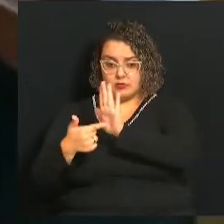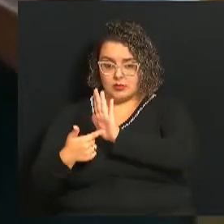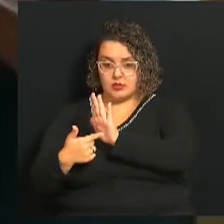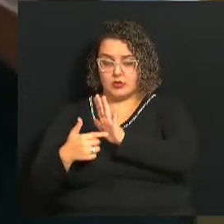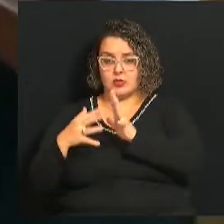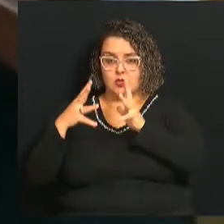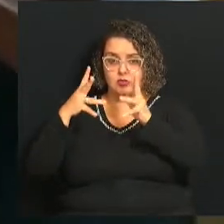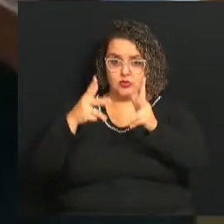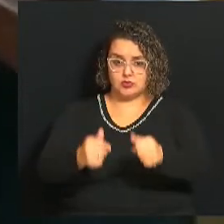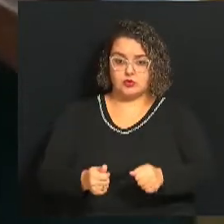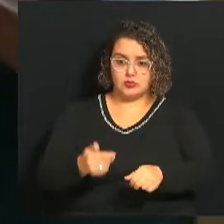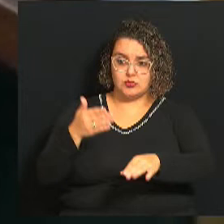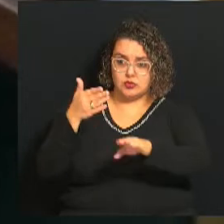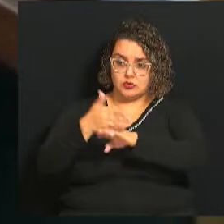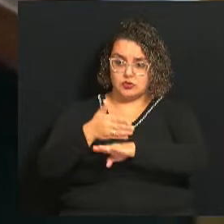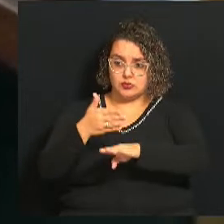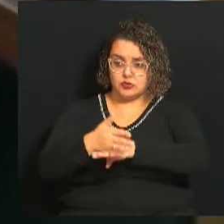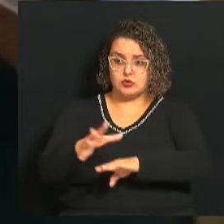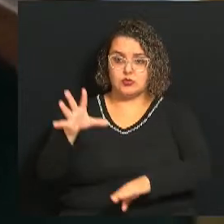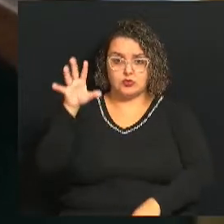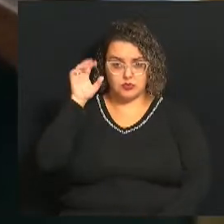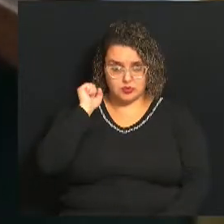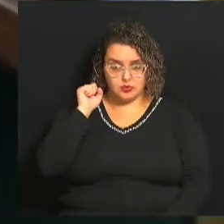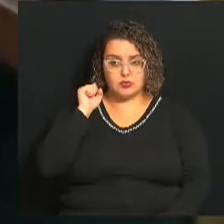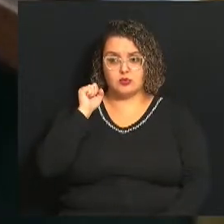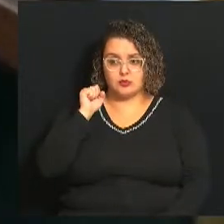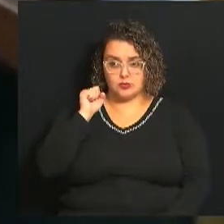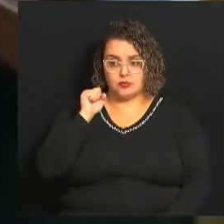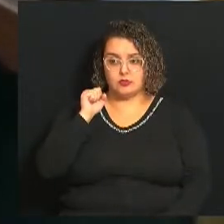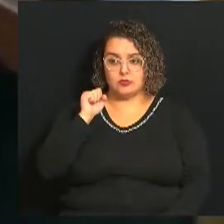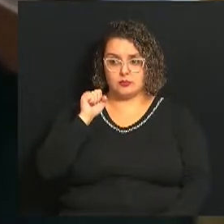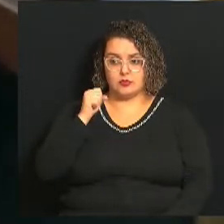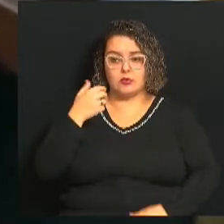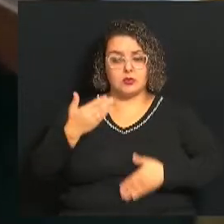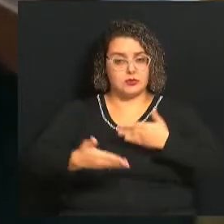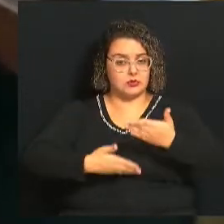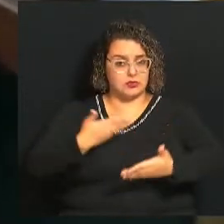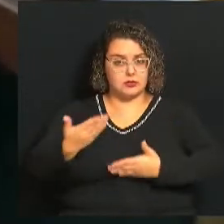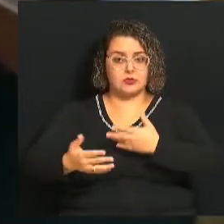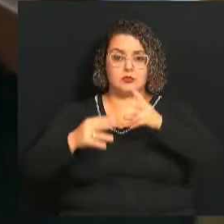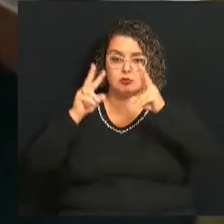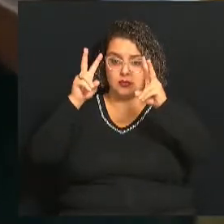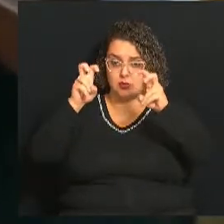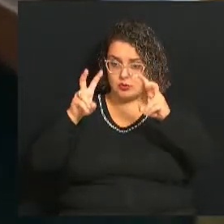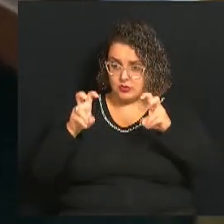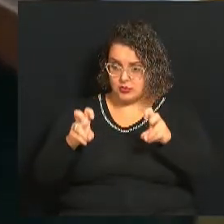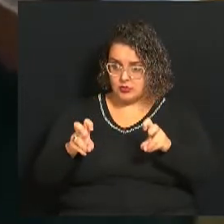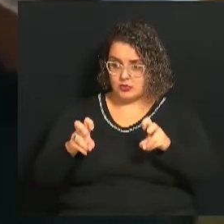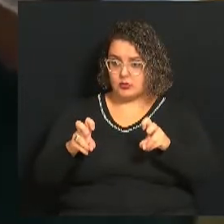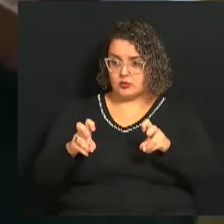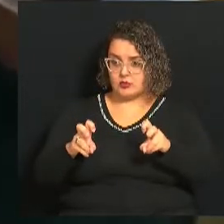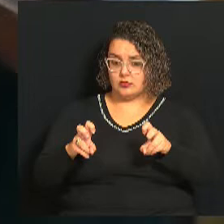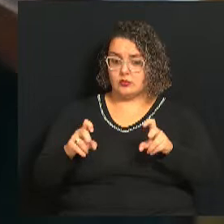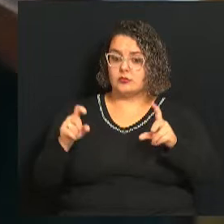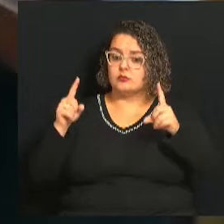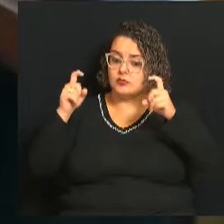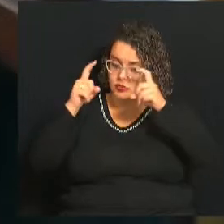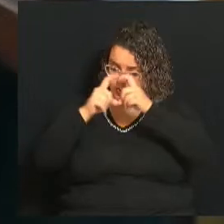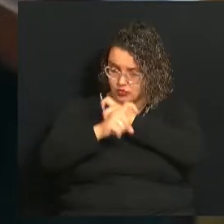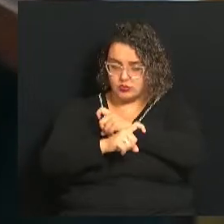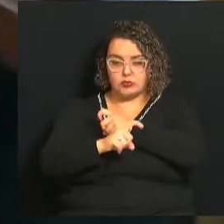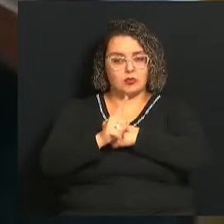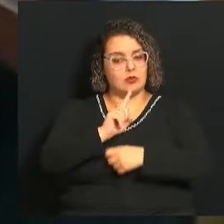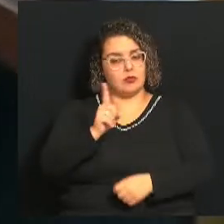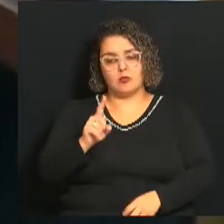os participantes, ouvintes, né, que se trata de um assunto complexo, não é um